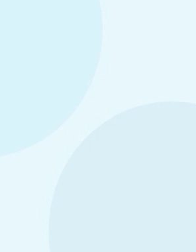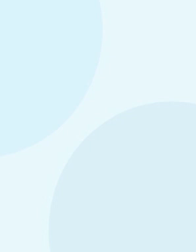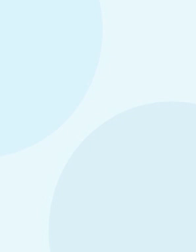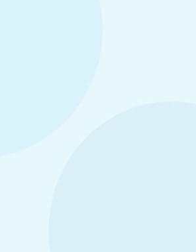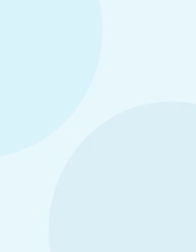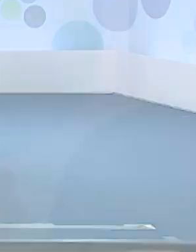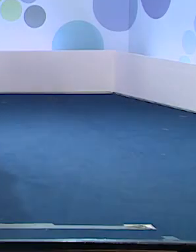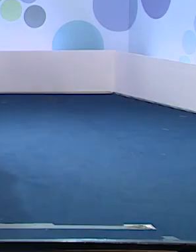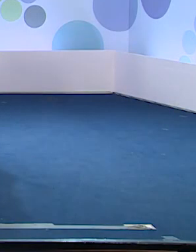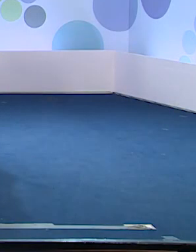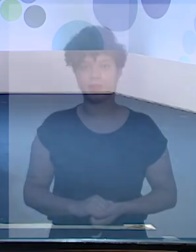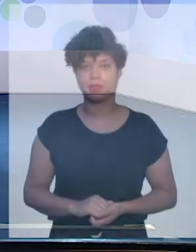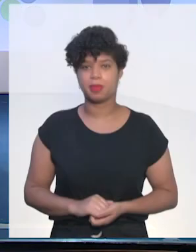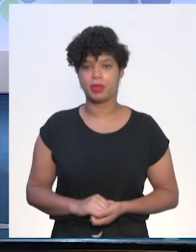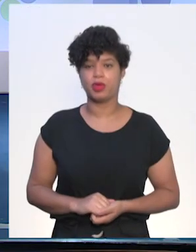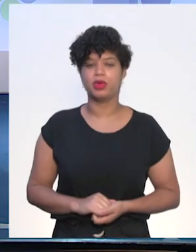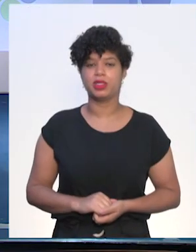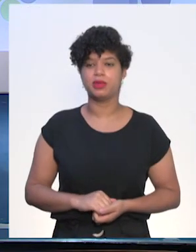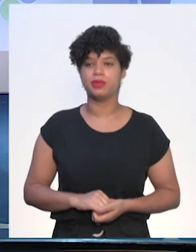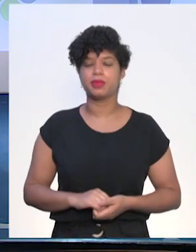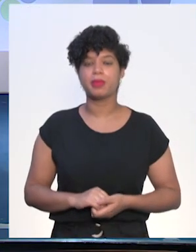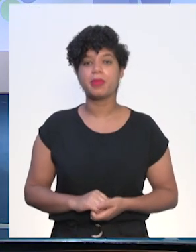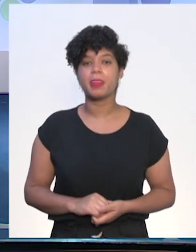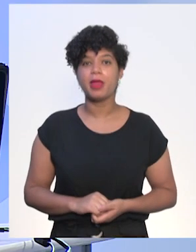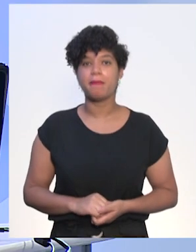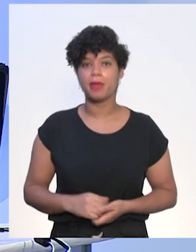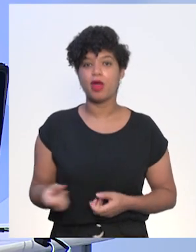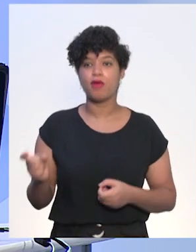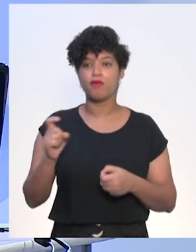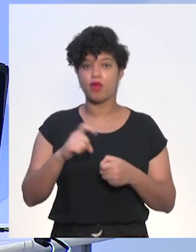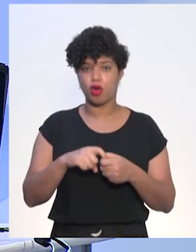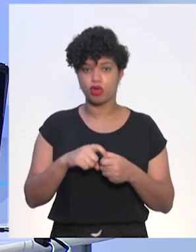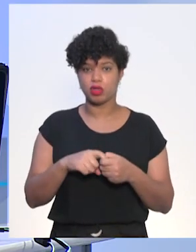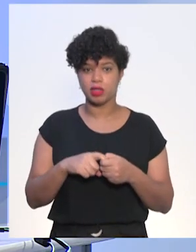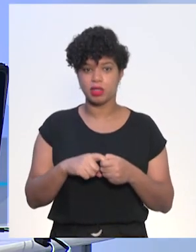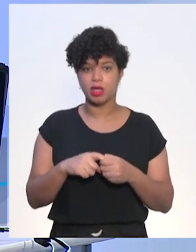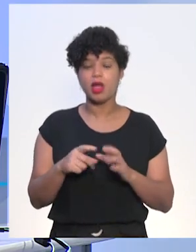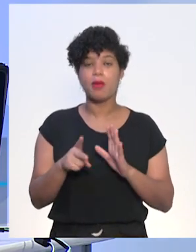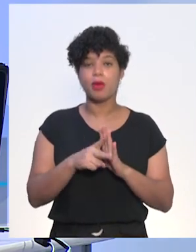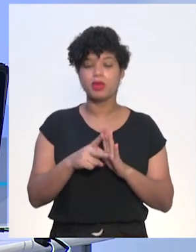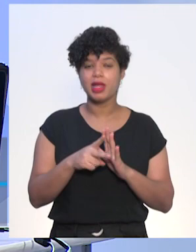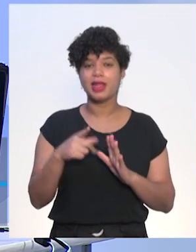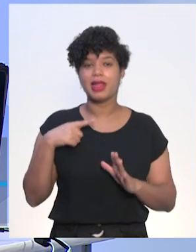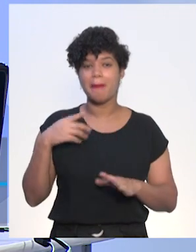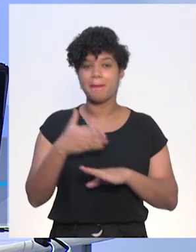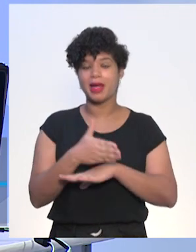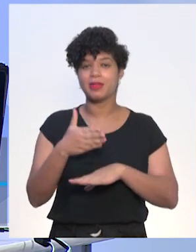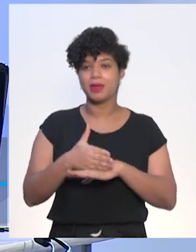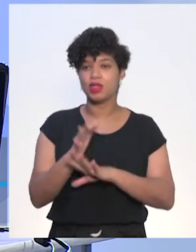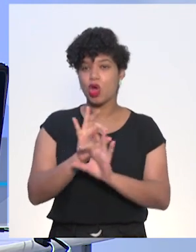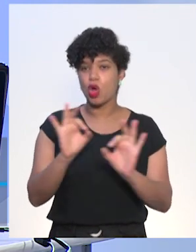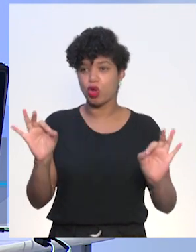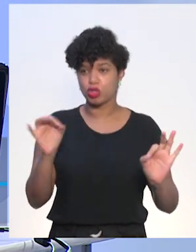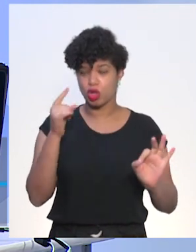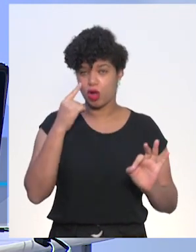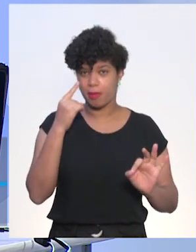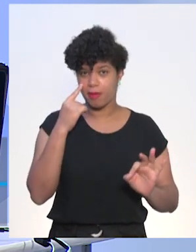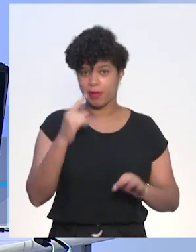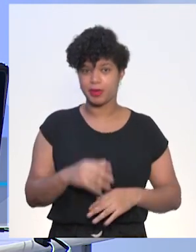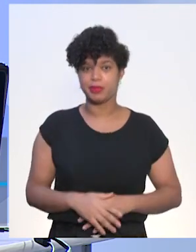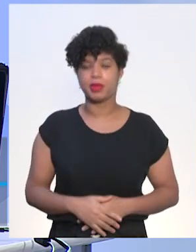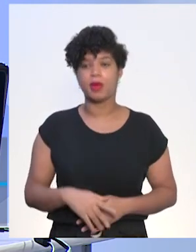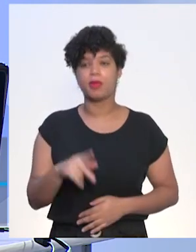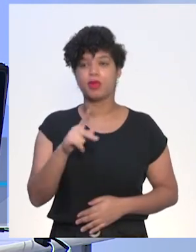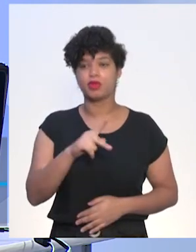e voltamos muitas interações bem legais aqui Professor Andreia olha só a